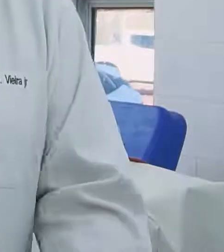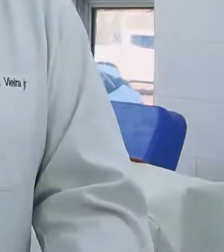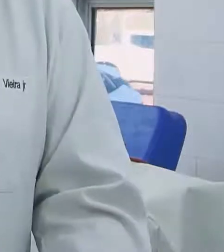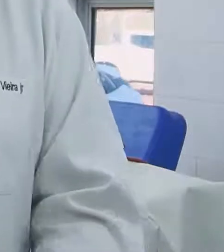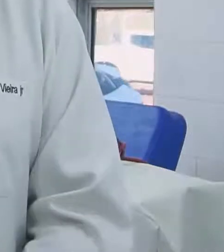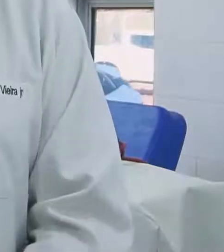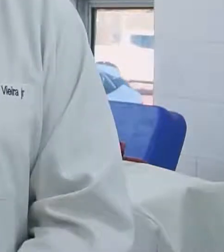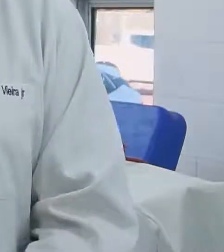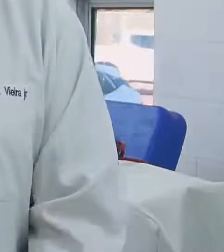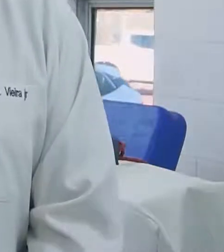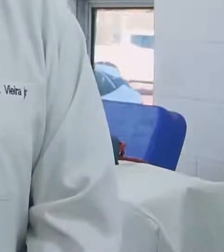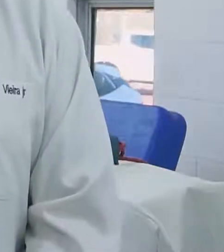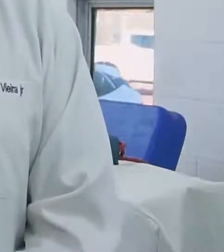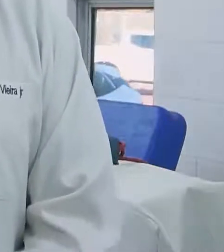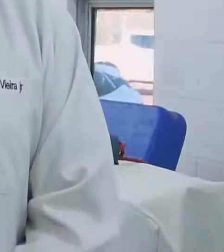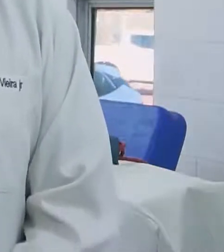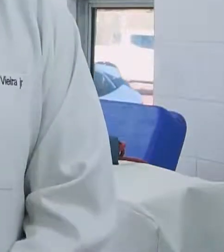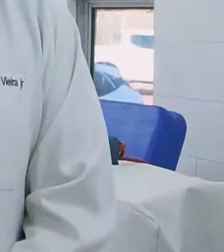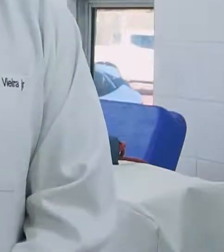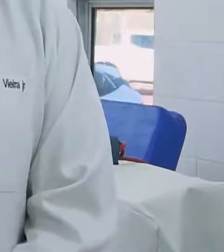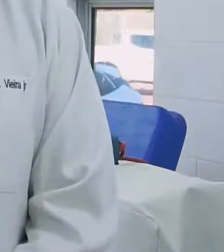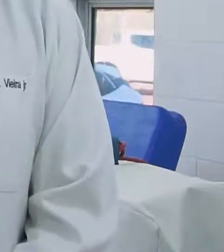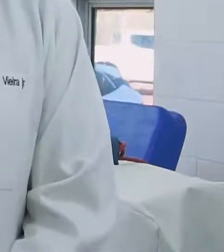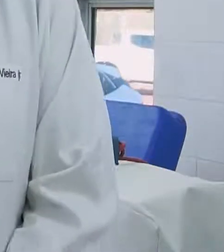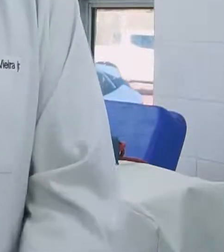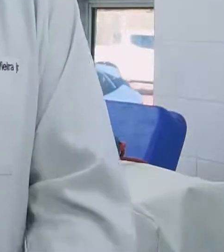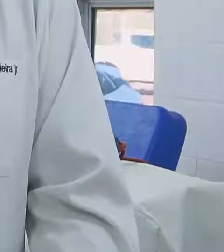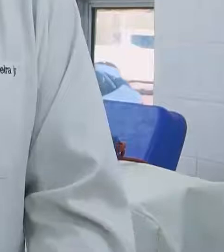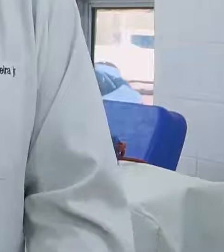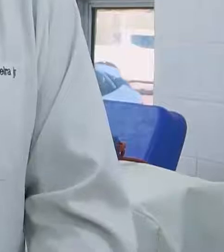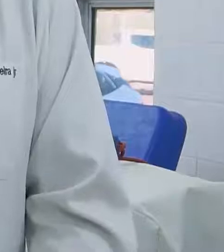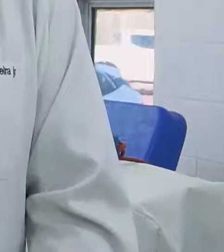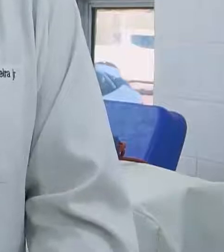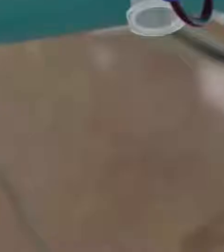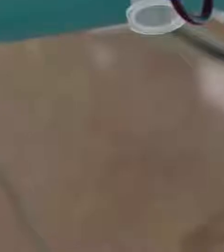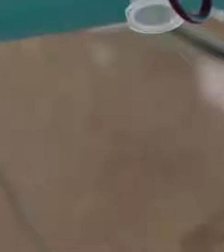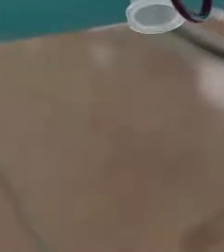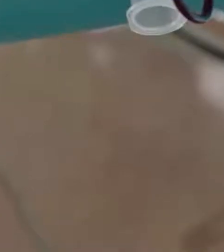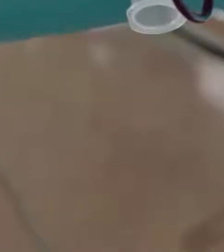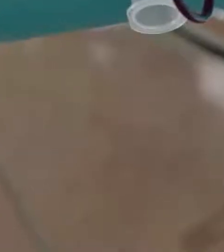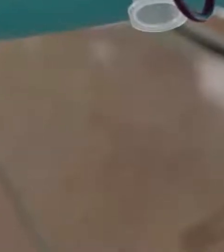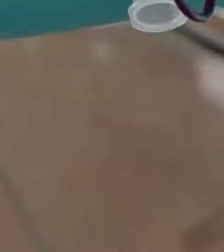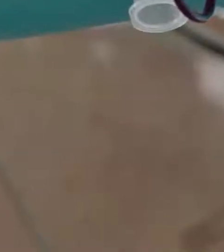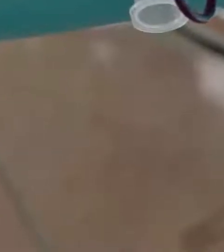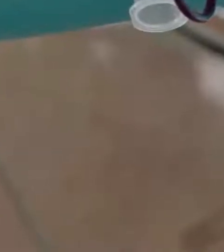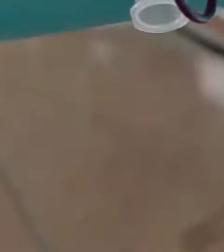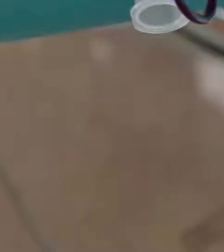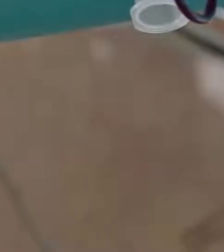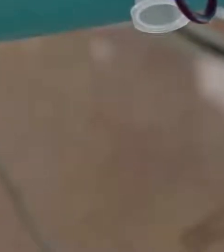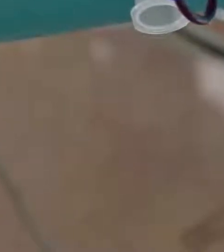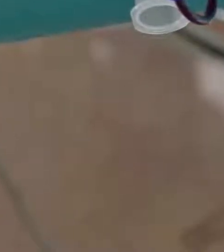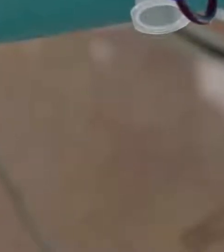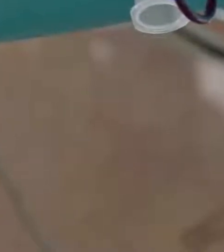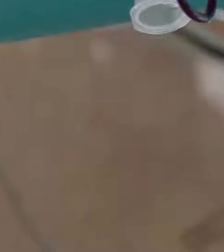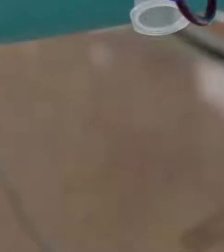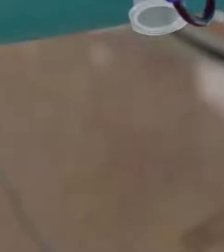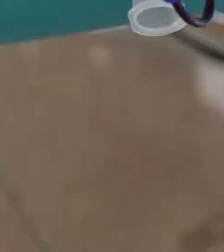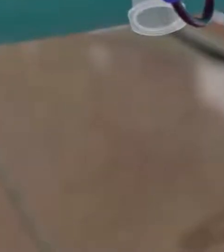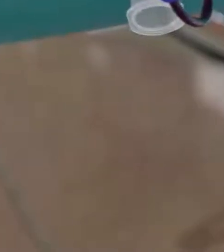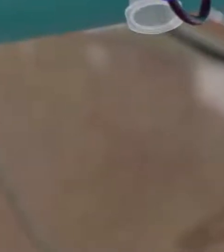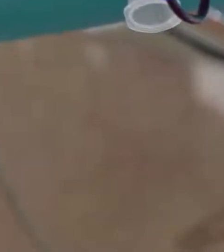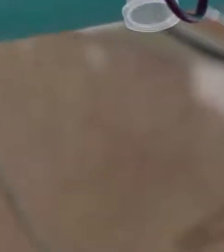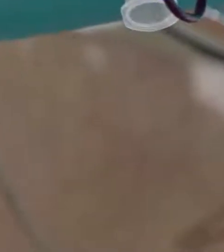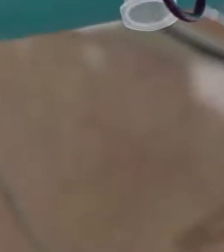atrapalhou em tudo, todo mundo, em todas as condições. Mas a necessidade de sangue continua a mesma. A retirada dos hemocomponentes é feita